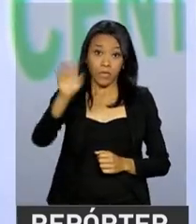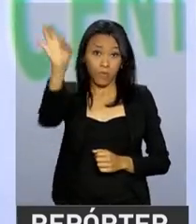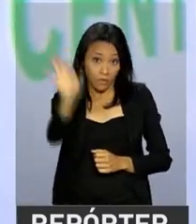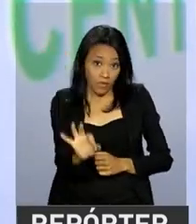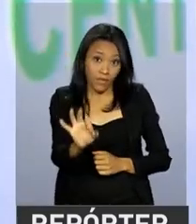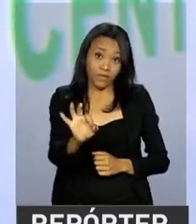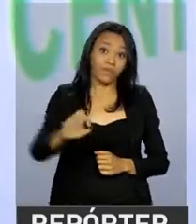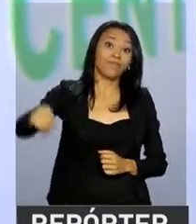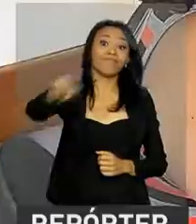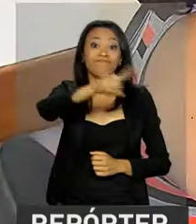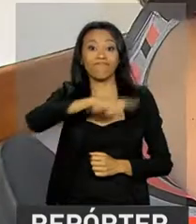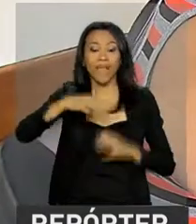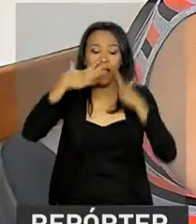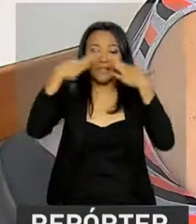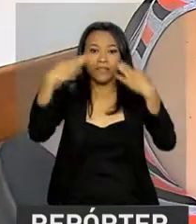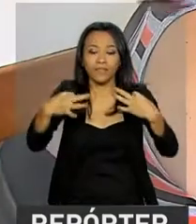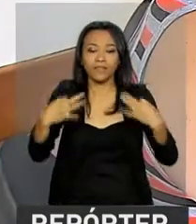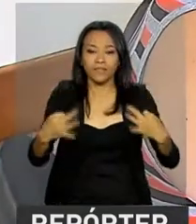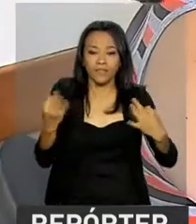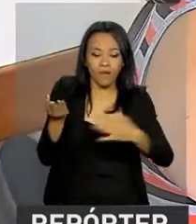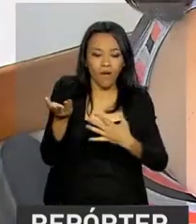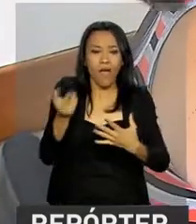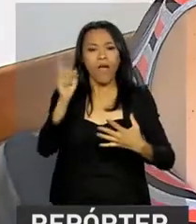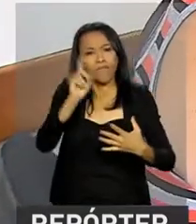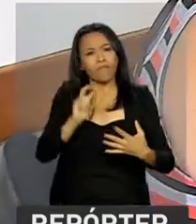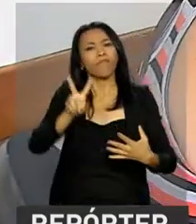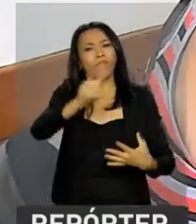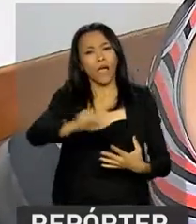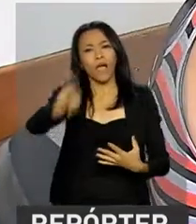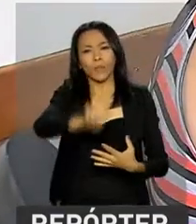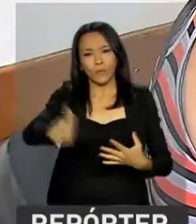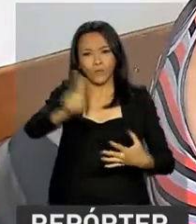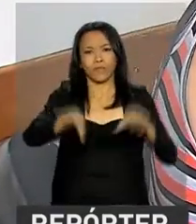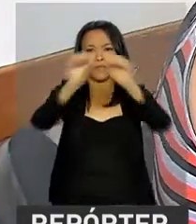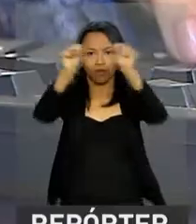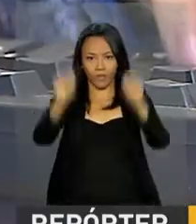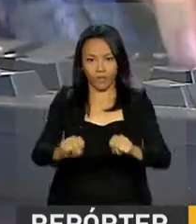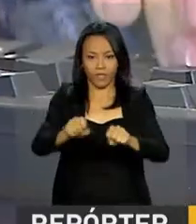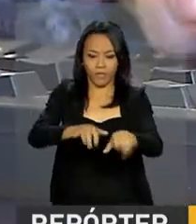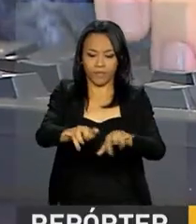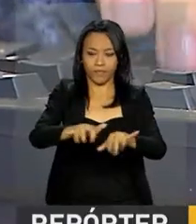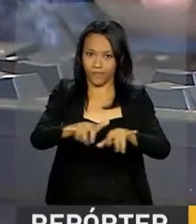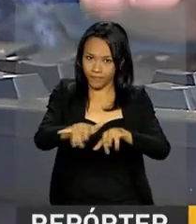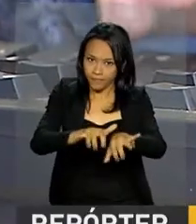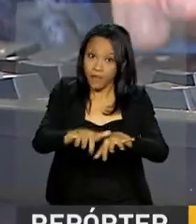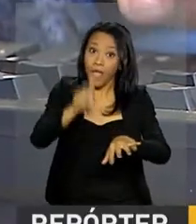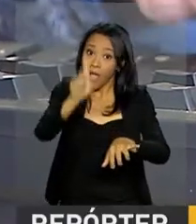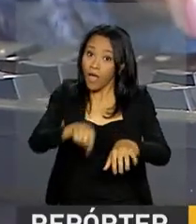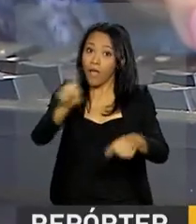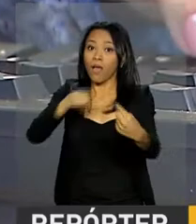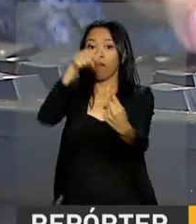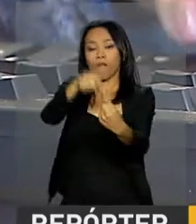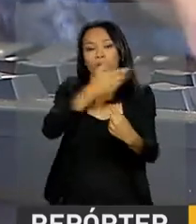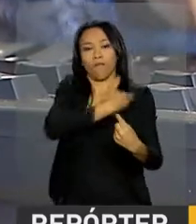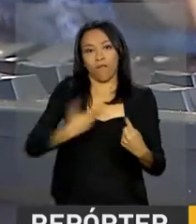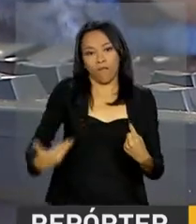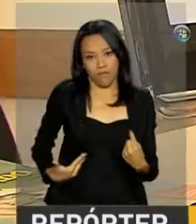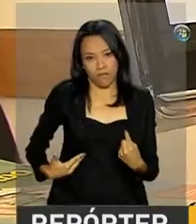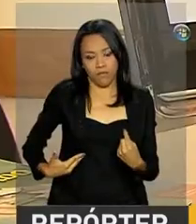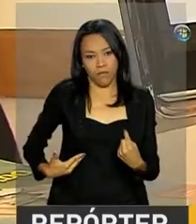serviços da atenção básica informatizados até o final de 2018 essa é a meta do ministério da saúde